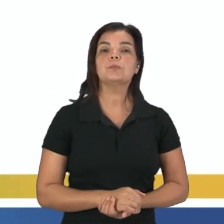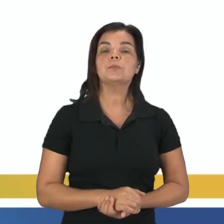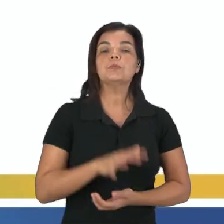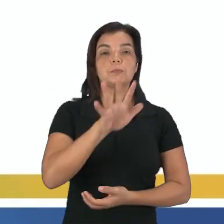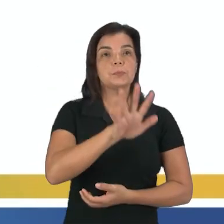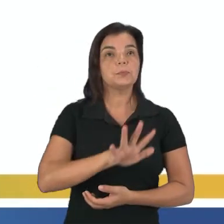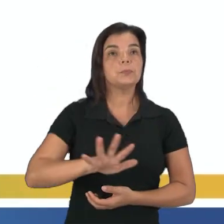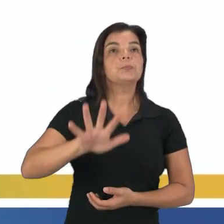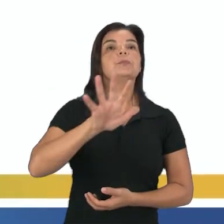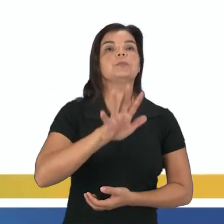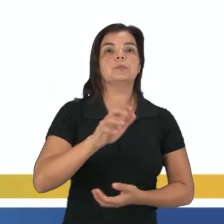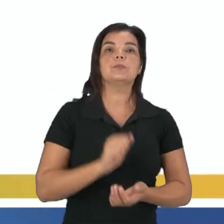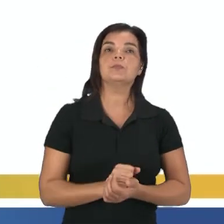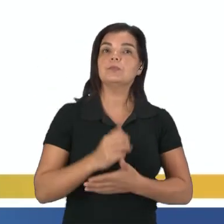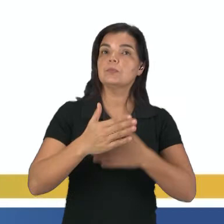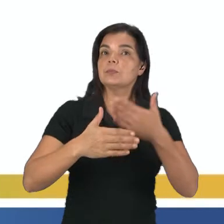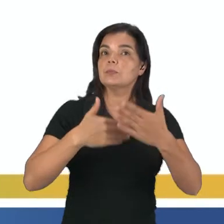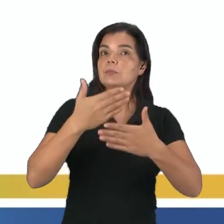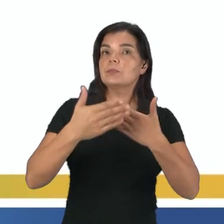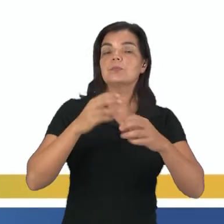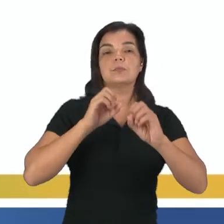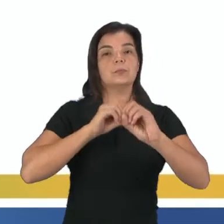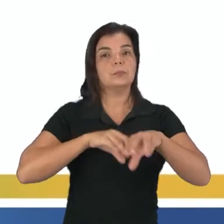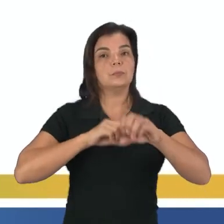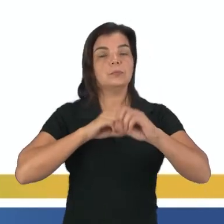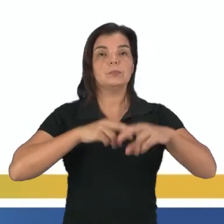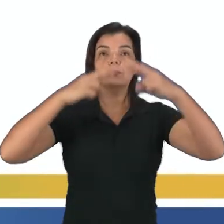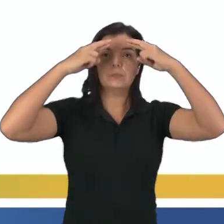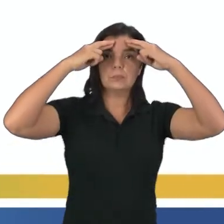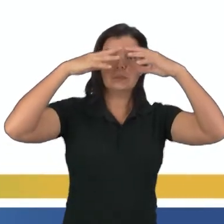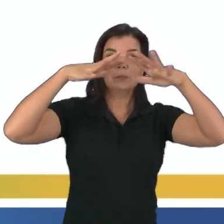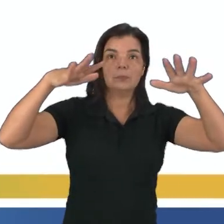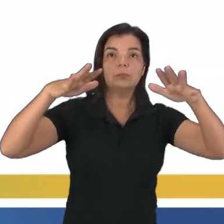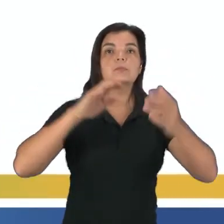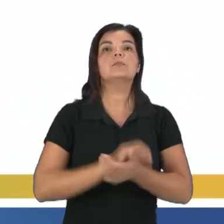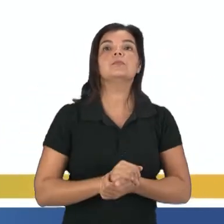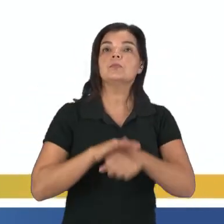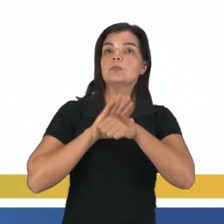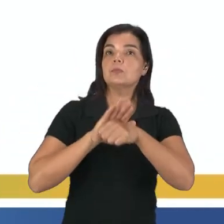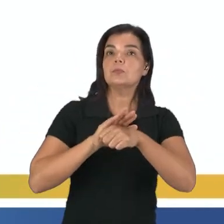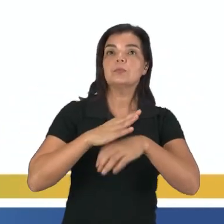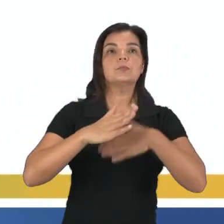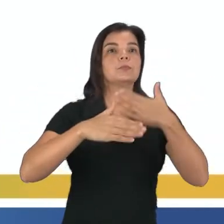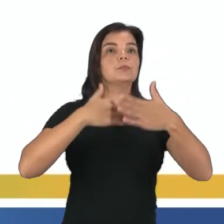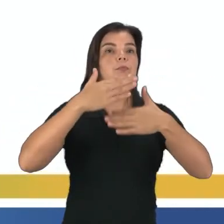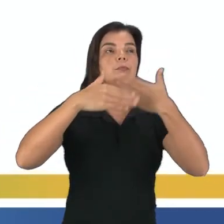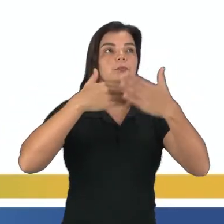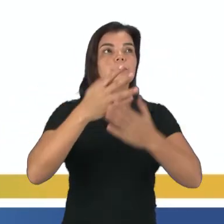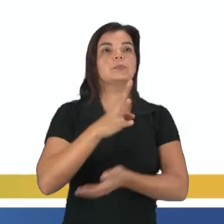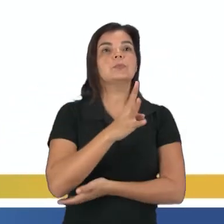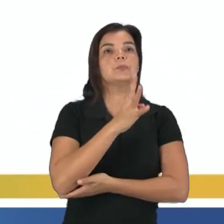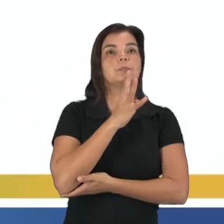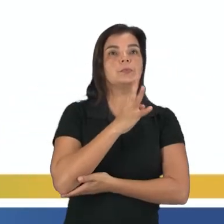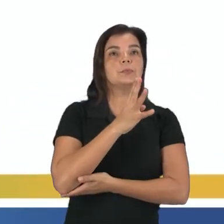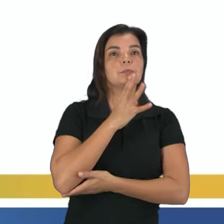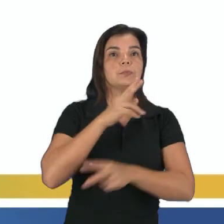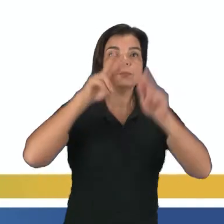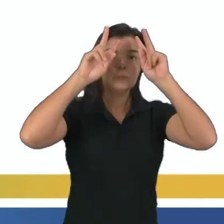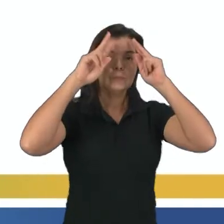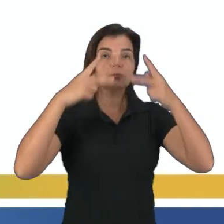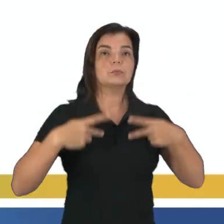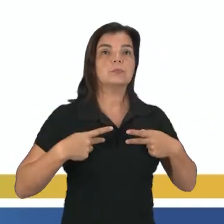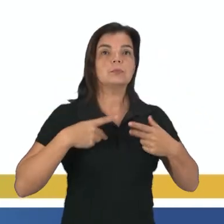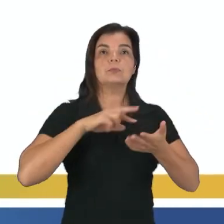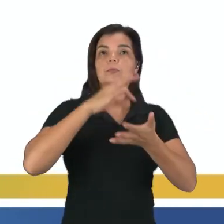Continuando, o universalismo foi desenvolvido sobretudo na educação renascentista, corroborada pelo desenvolvimento do